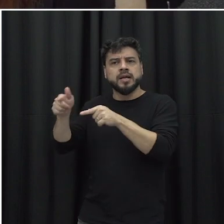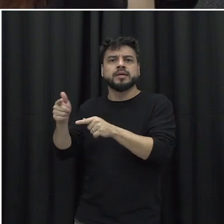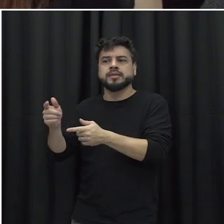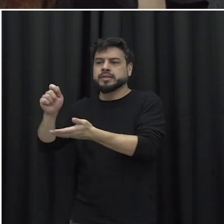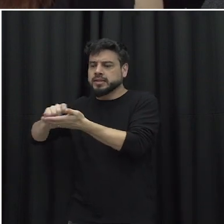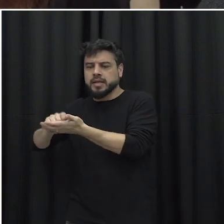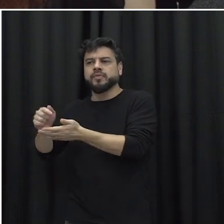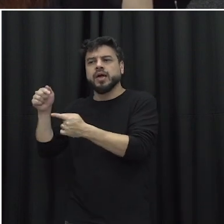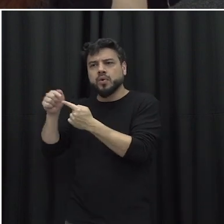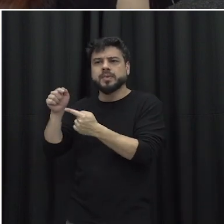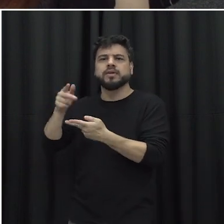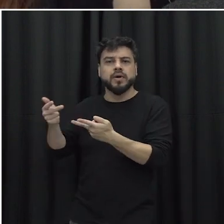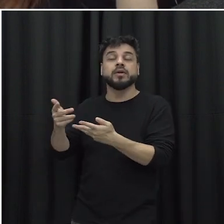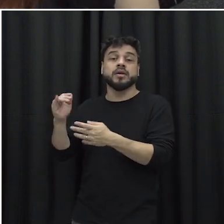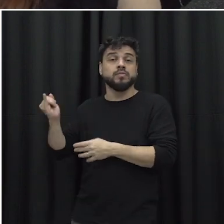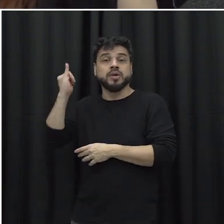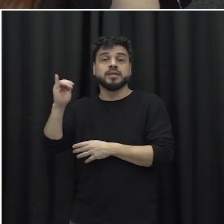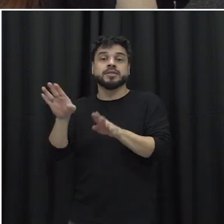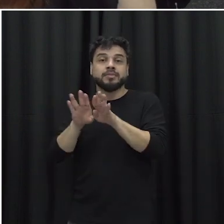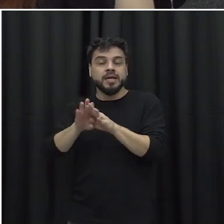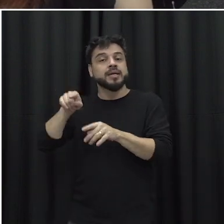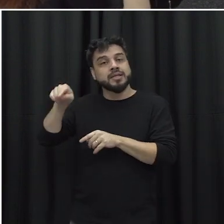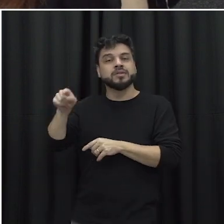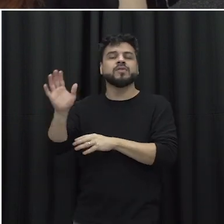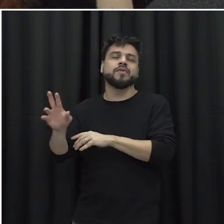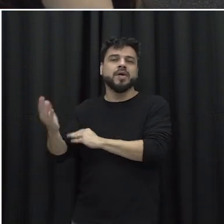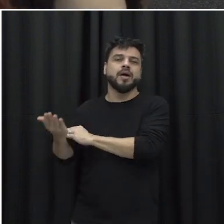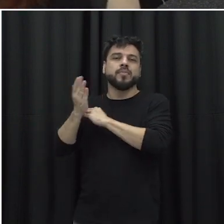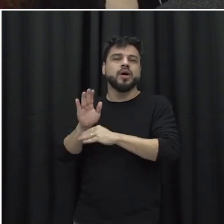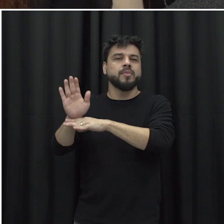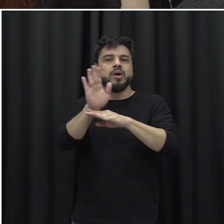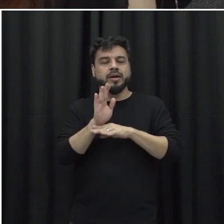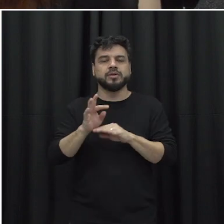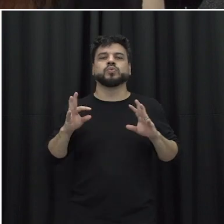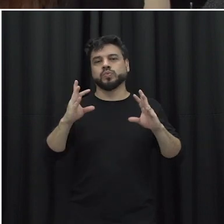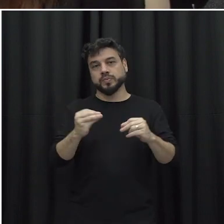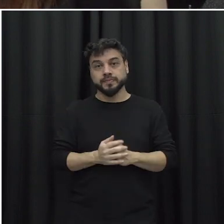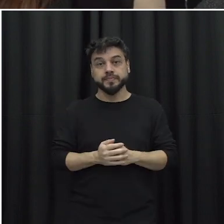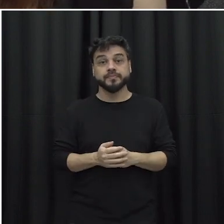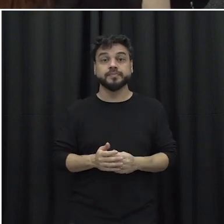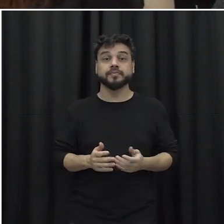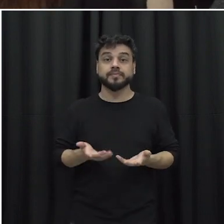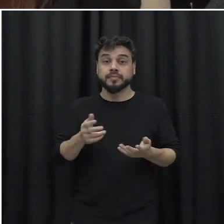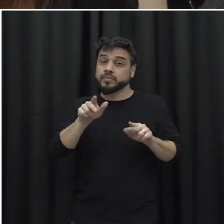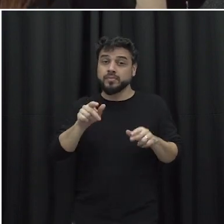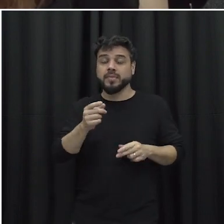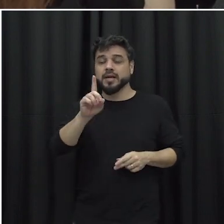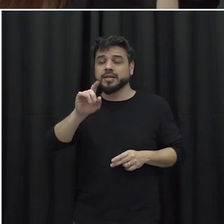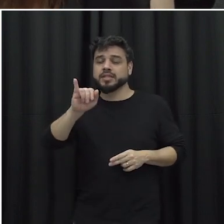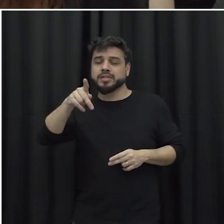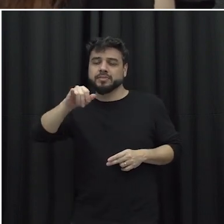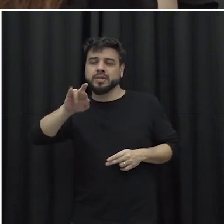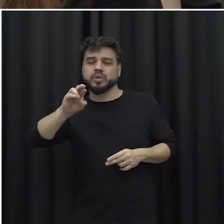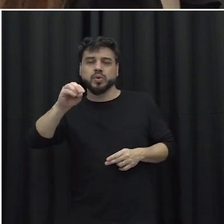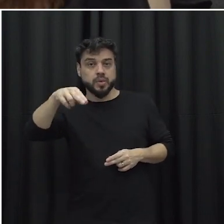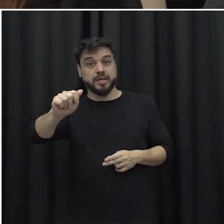fundamental, e com certeza a partir disso a gente teria mais prescritores também. Assim, como a dipirona, a gente tem uma indicação, né, de quanto dá para um paciente por